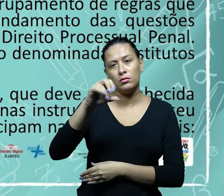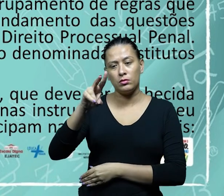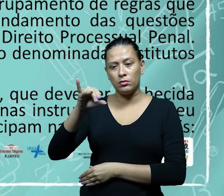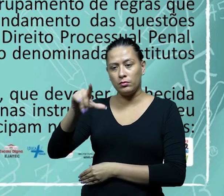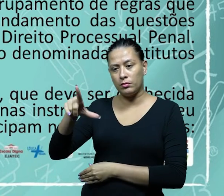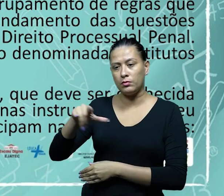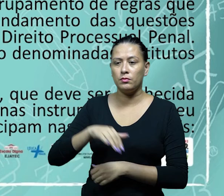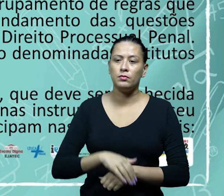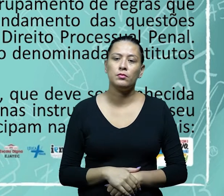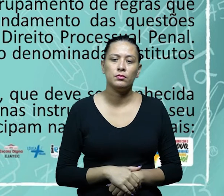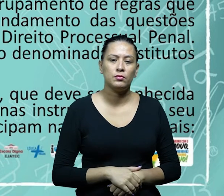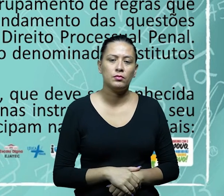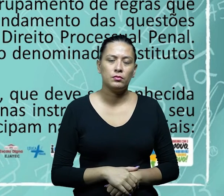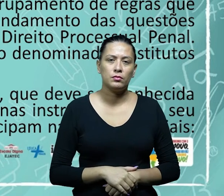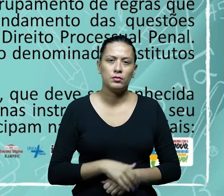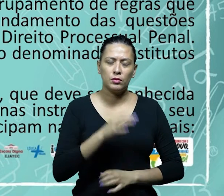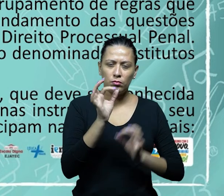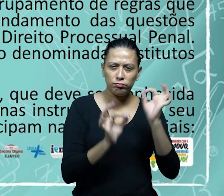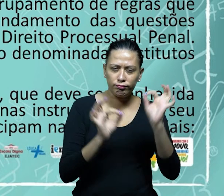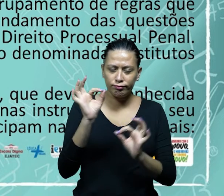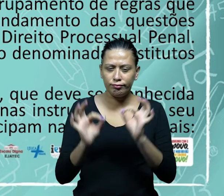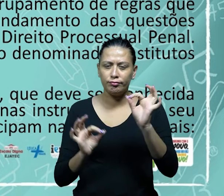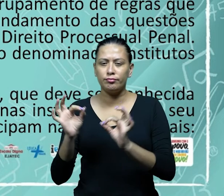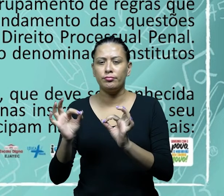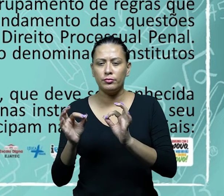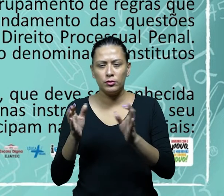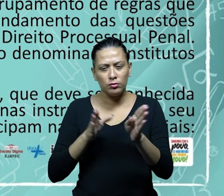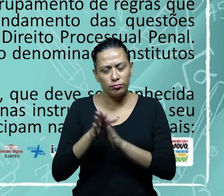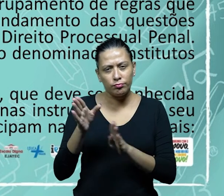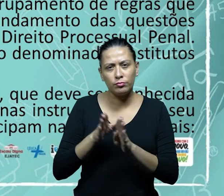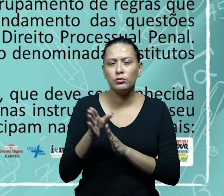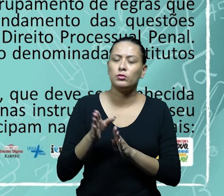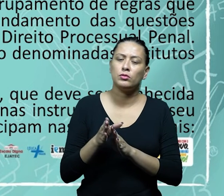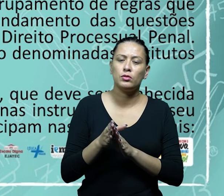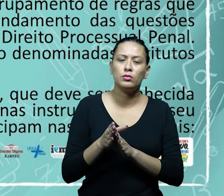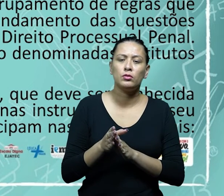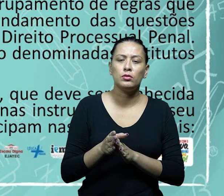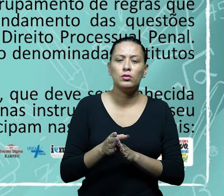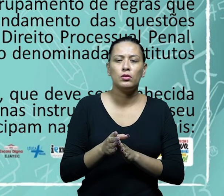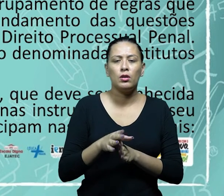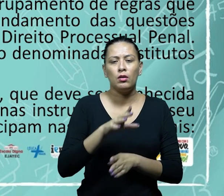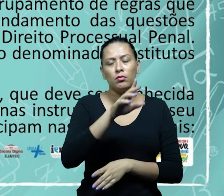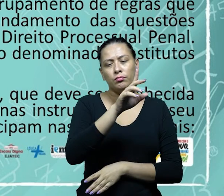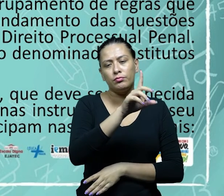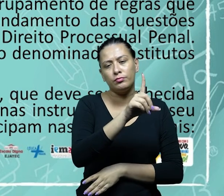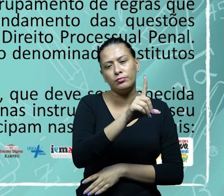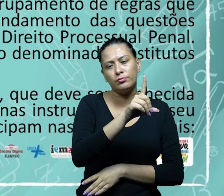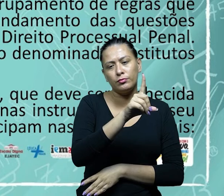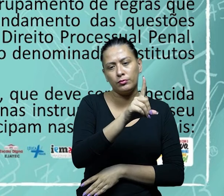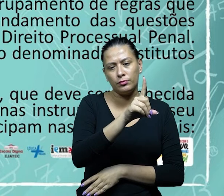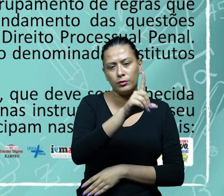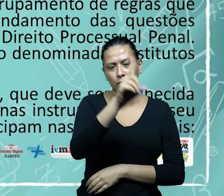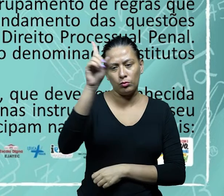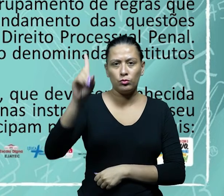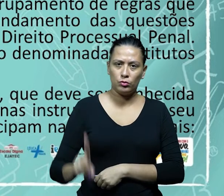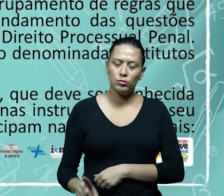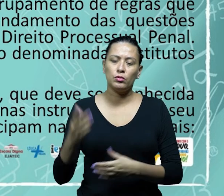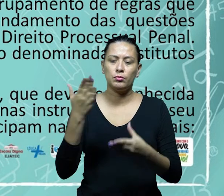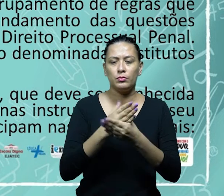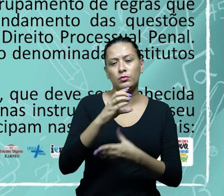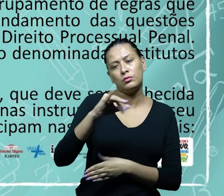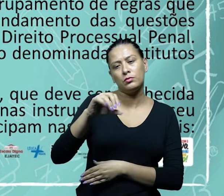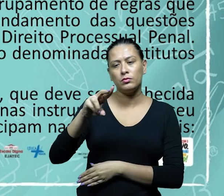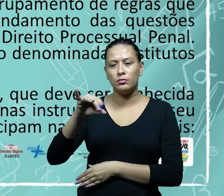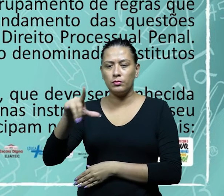né Elas de fato elas regulam né esse esse andamento essa instrução do